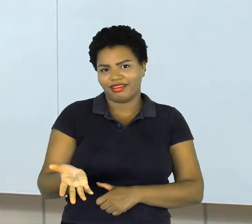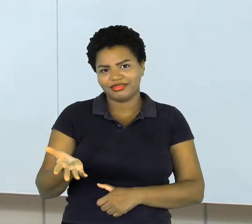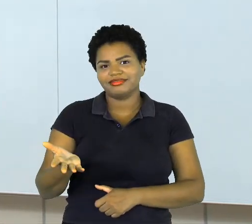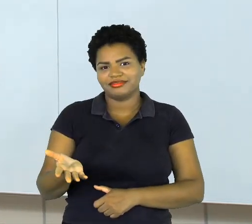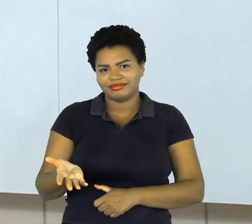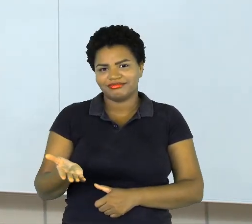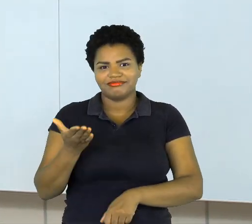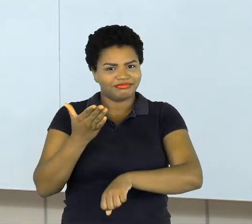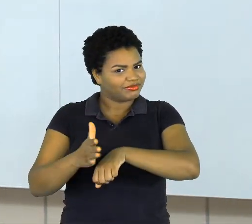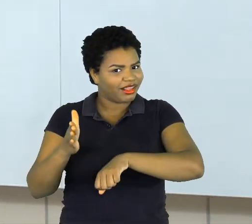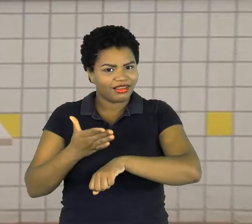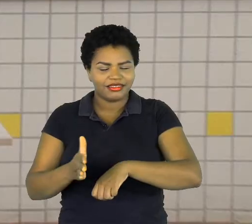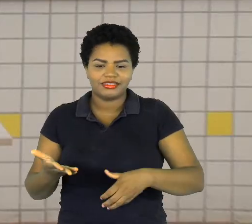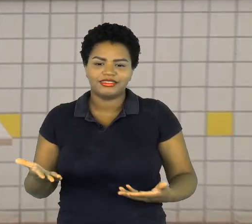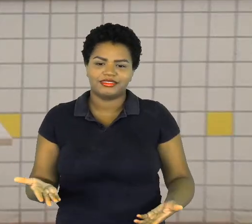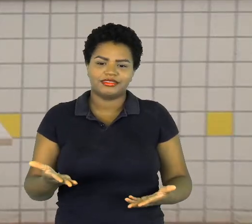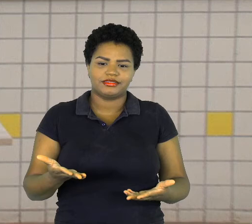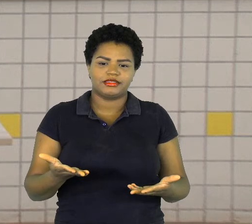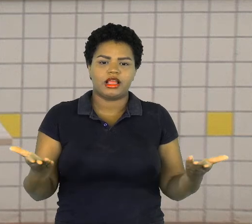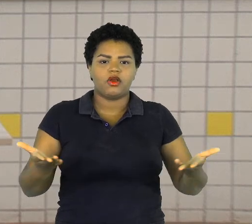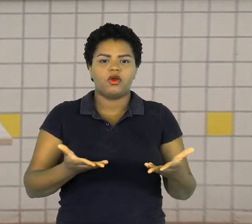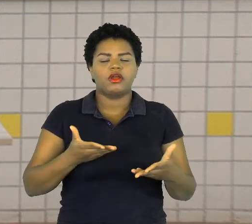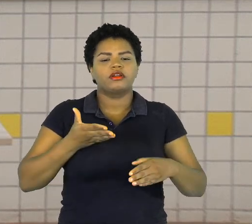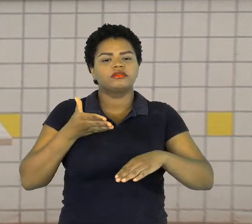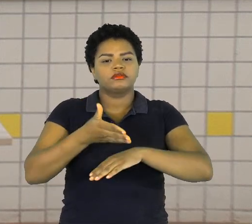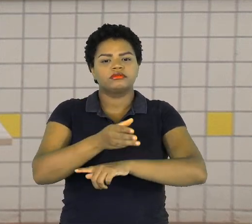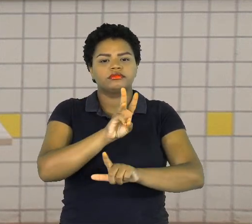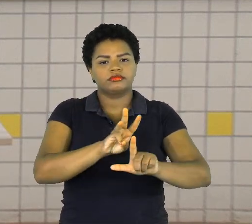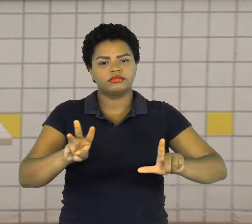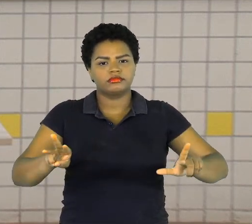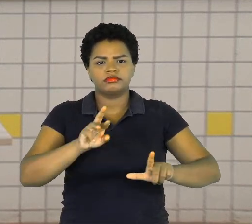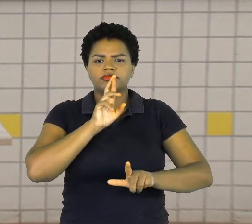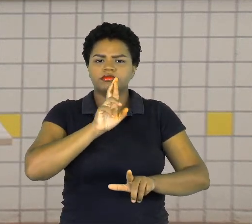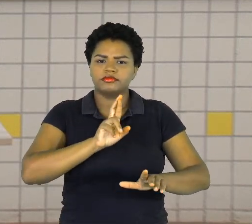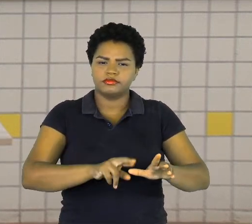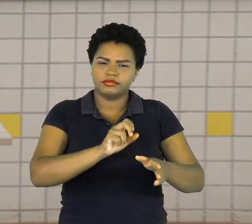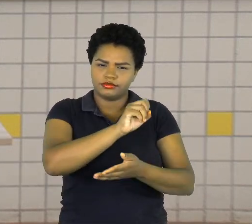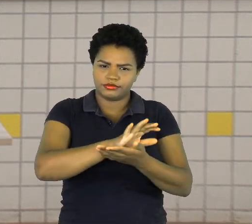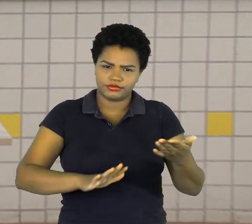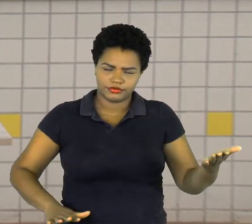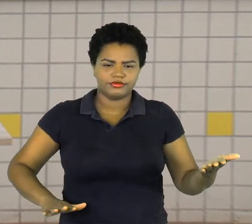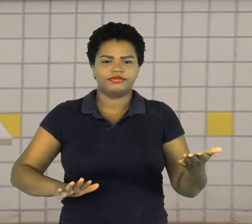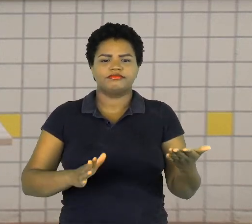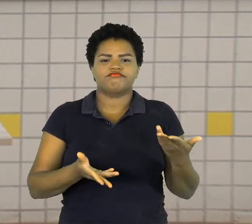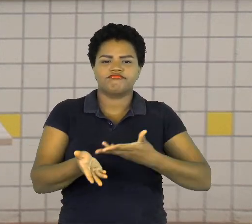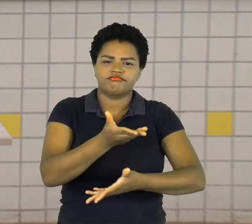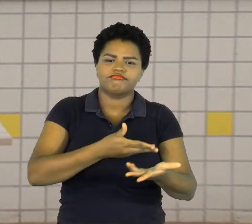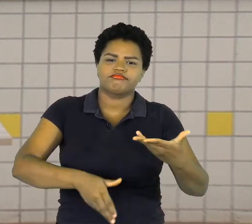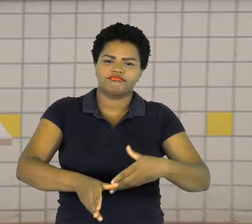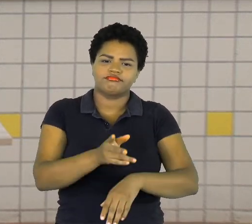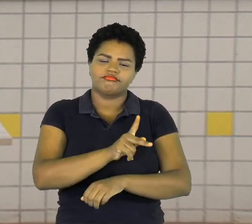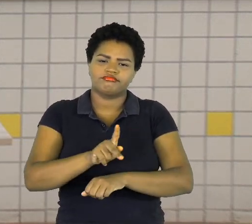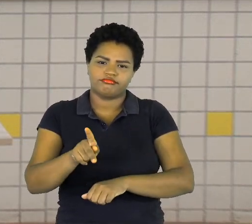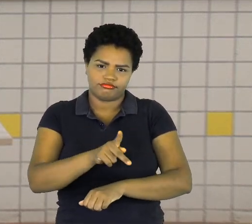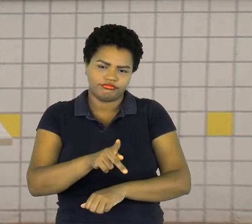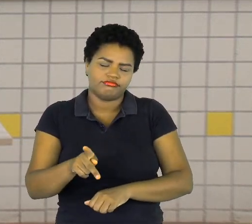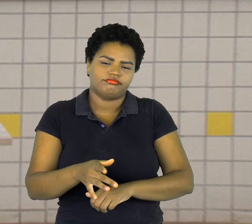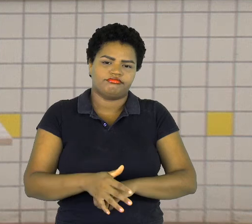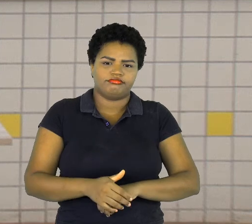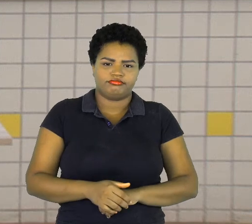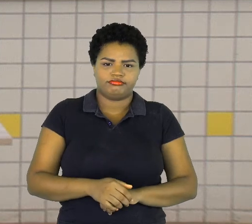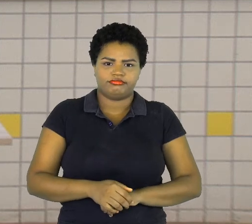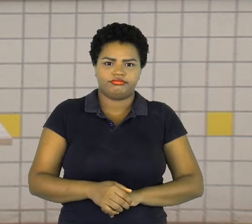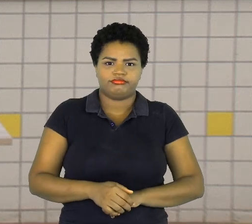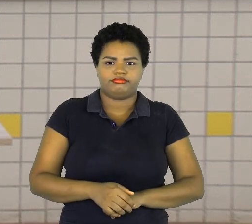descomplicada na prática. Agora você vai lá na plataforma, responde as questões, interaja com seus professores,